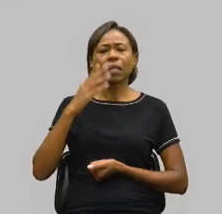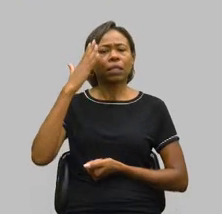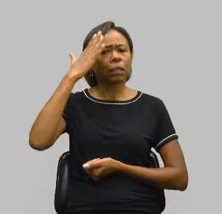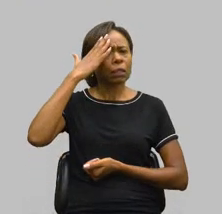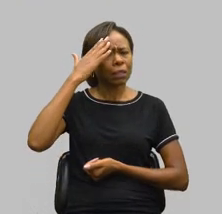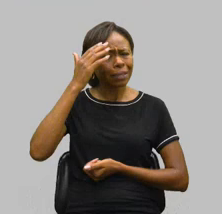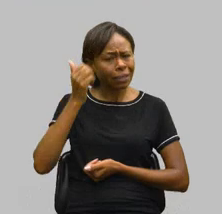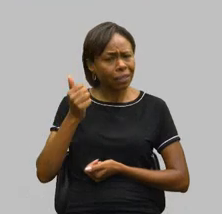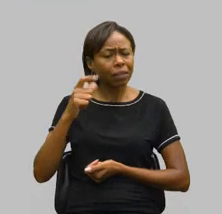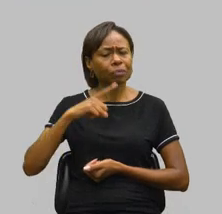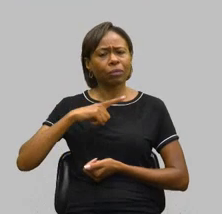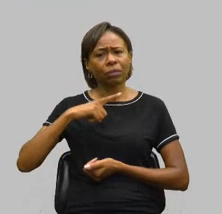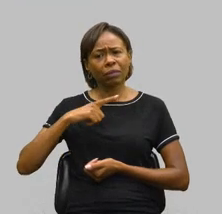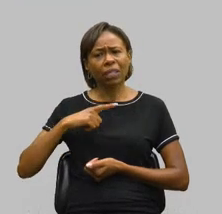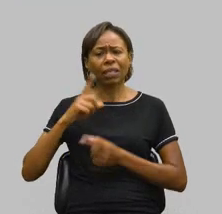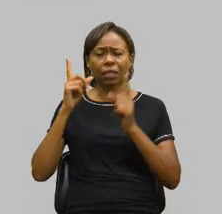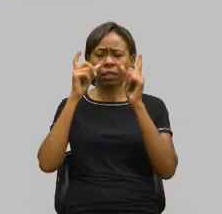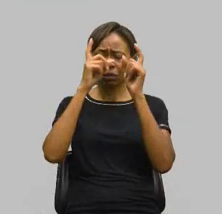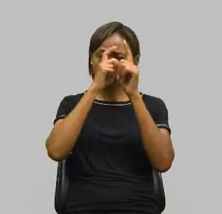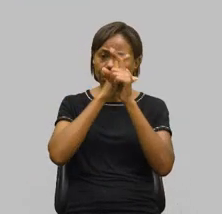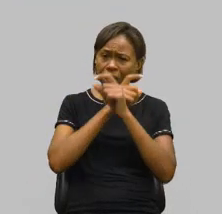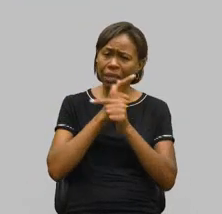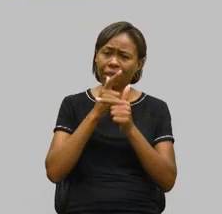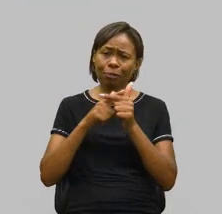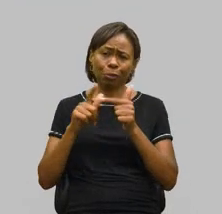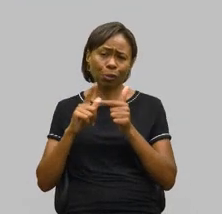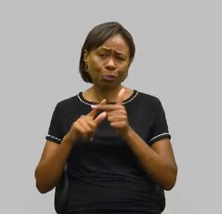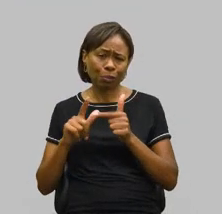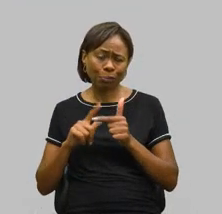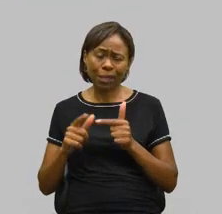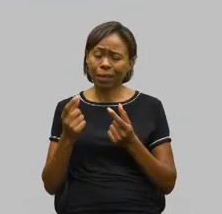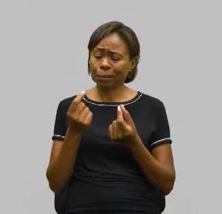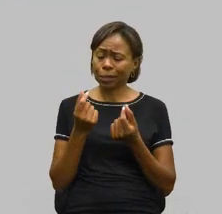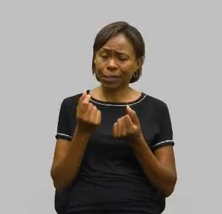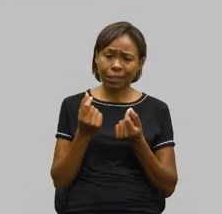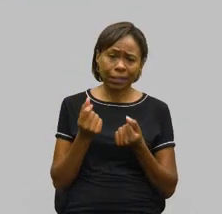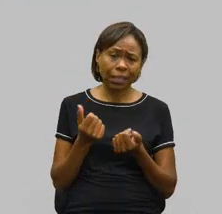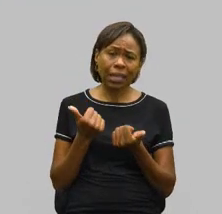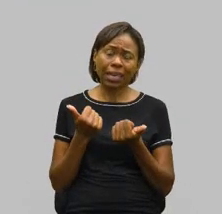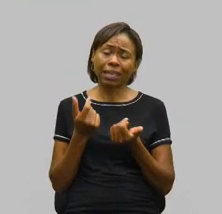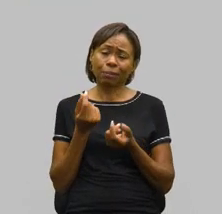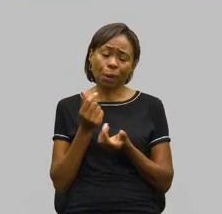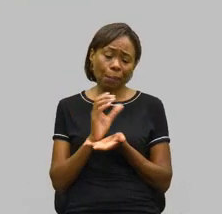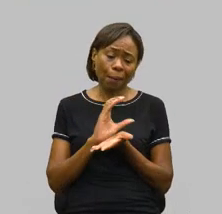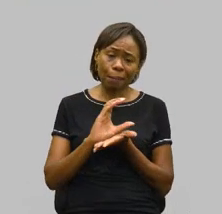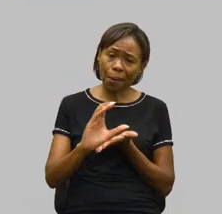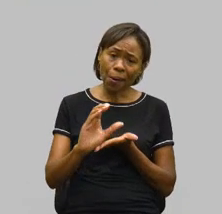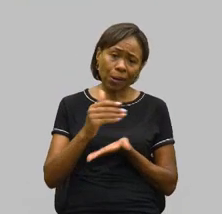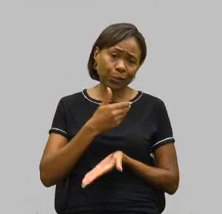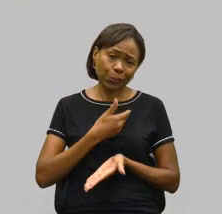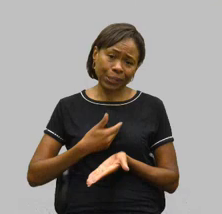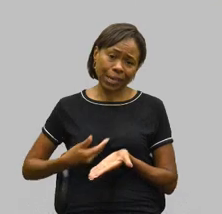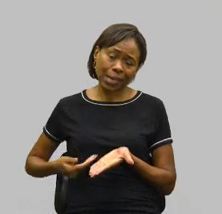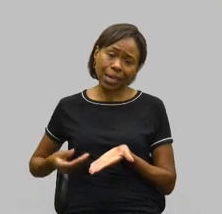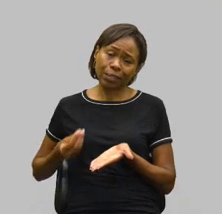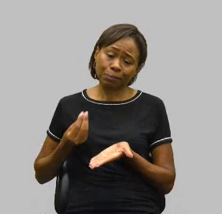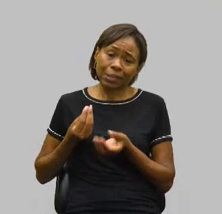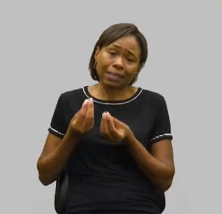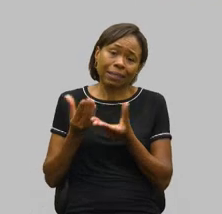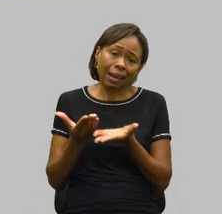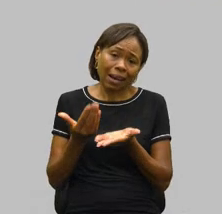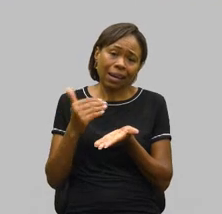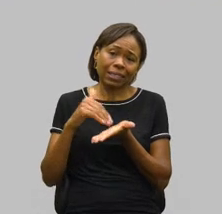eh como o deputado Enes colocou da dificuldade financeira dos aportes financeiros que o estado coloca na Secretaria de